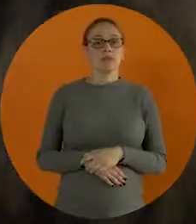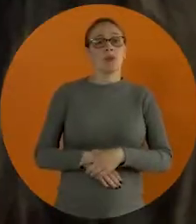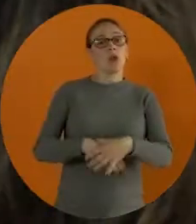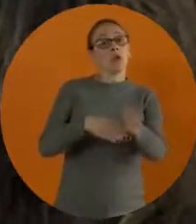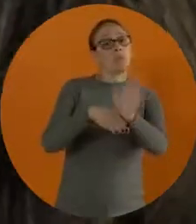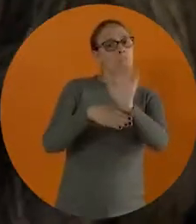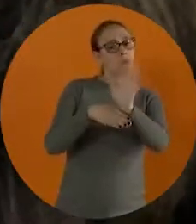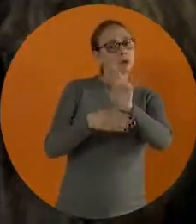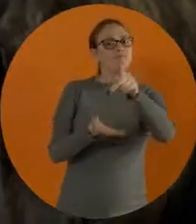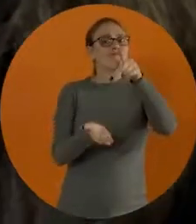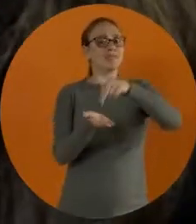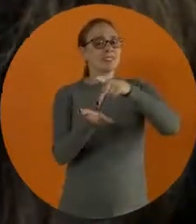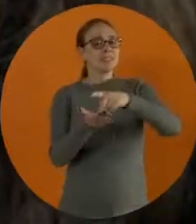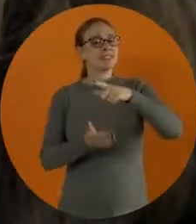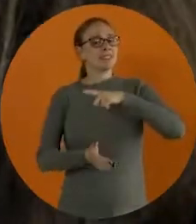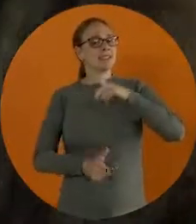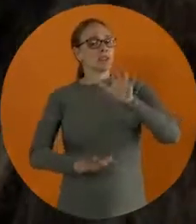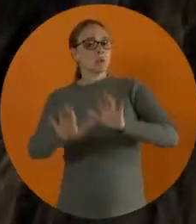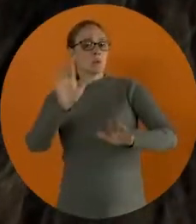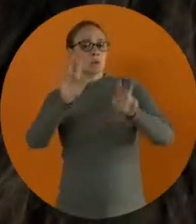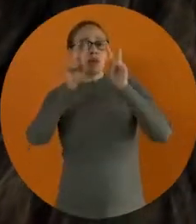Os filmes, na verdade, eles têm